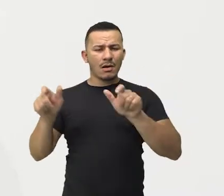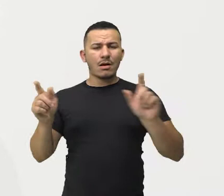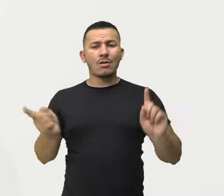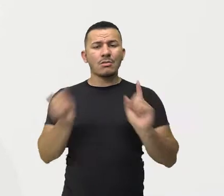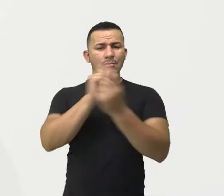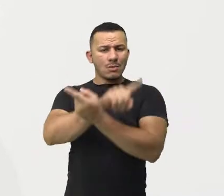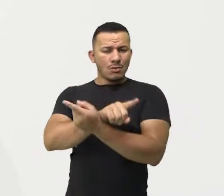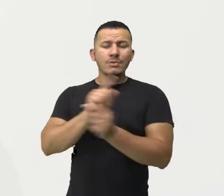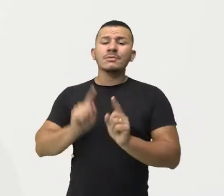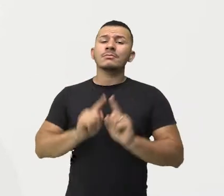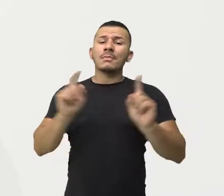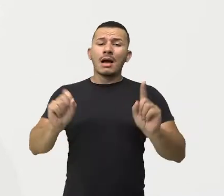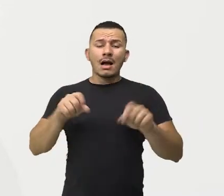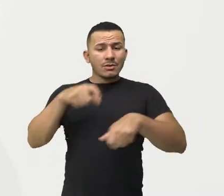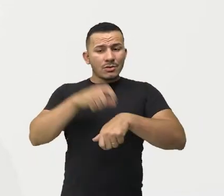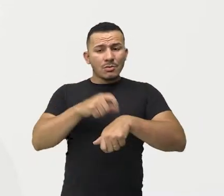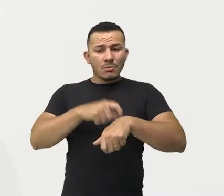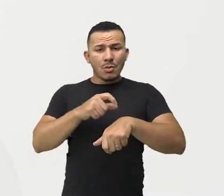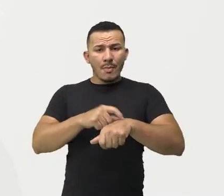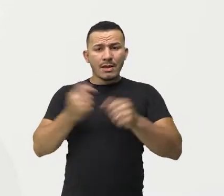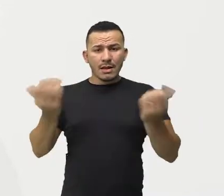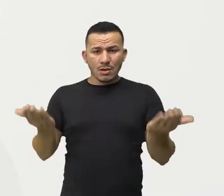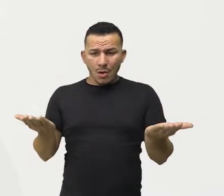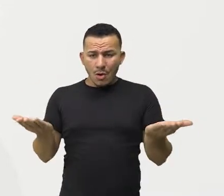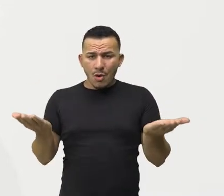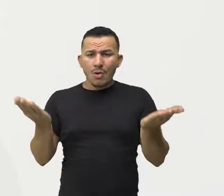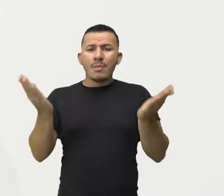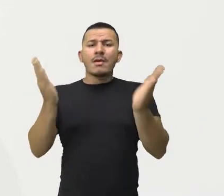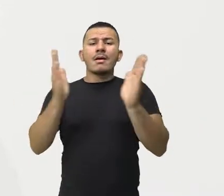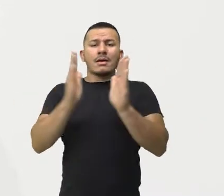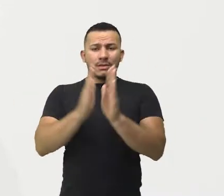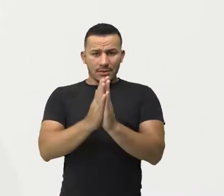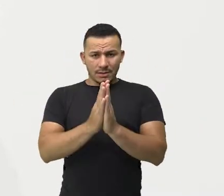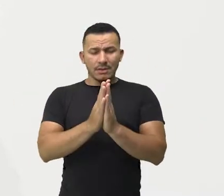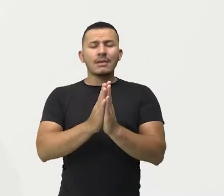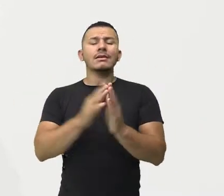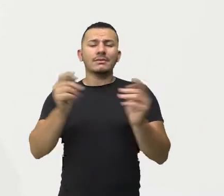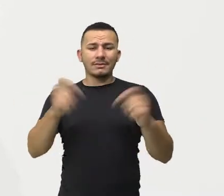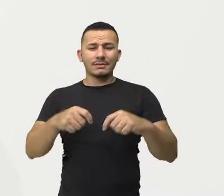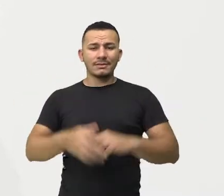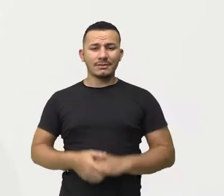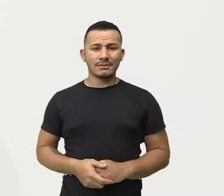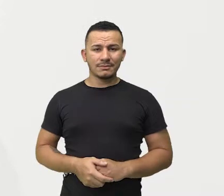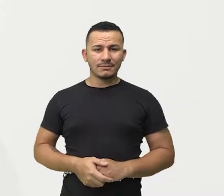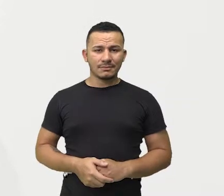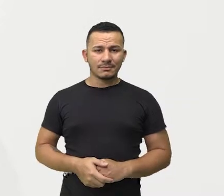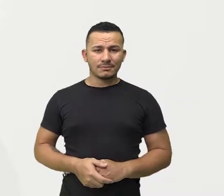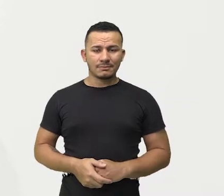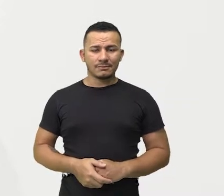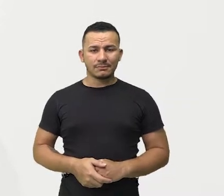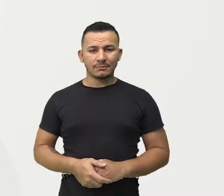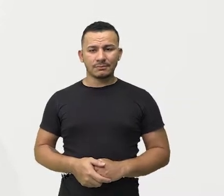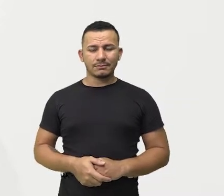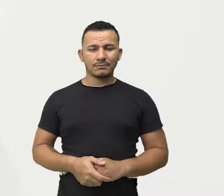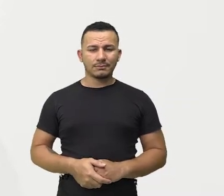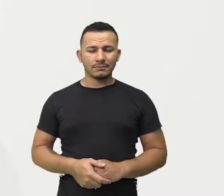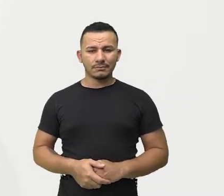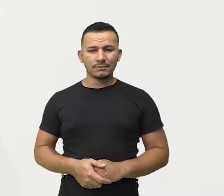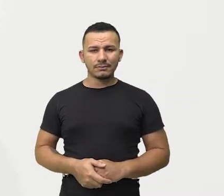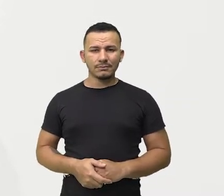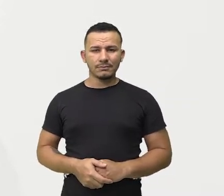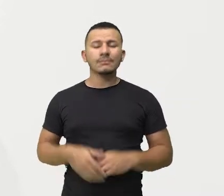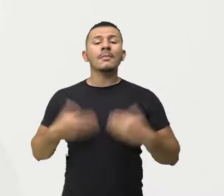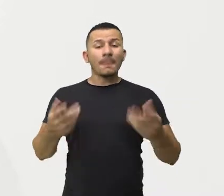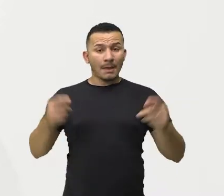oposta. Mas nós conseguimos colocar exatamente pela dobradura uma em cima da outra. Ora, como eu